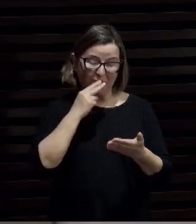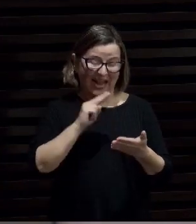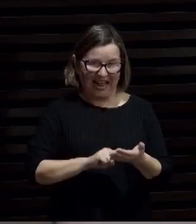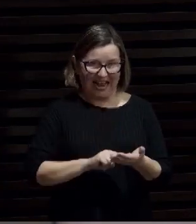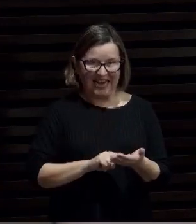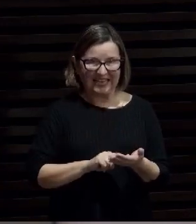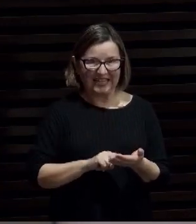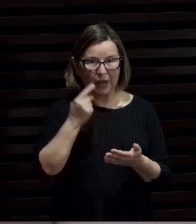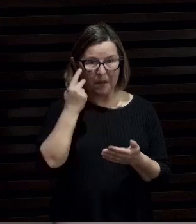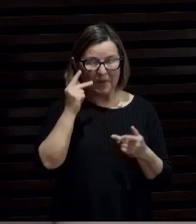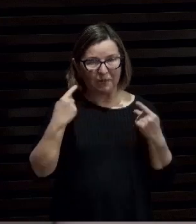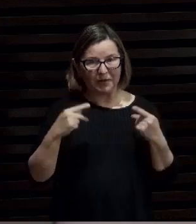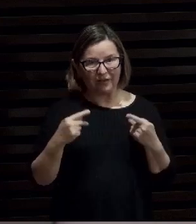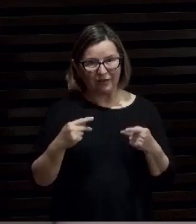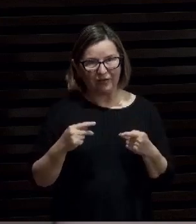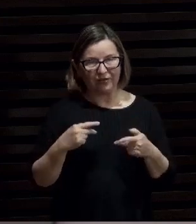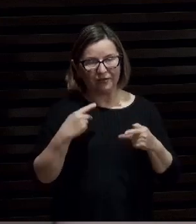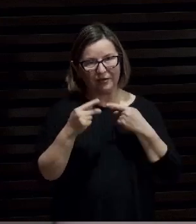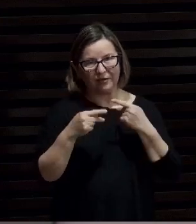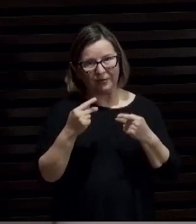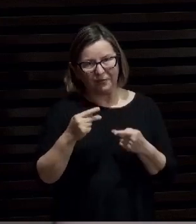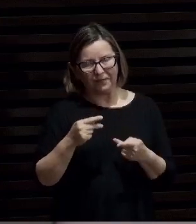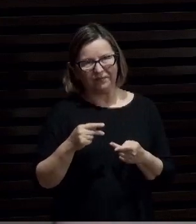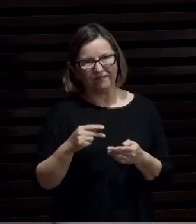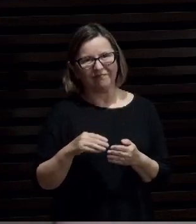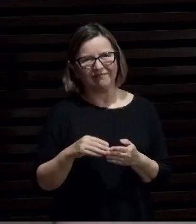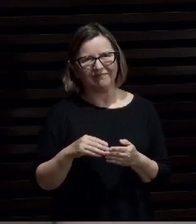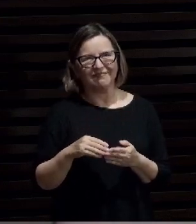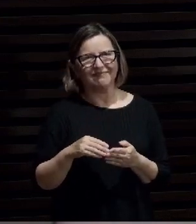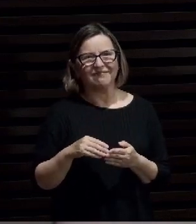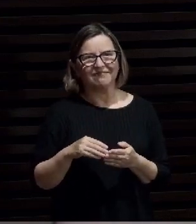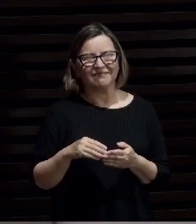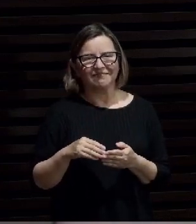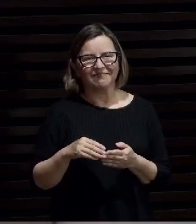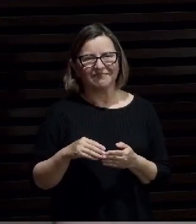vejo que estás cada vez mais famoso no mundo erudito.